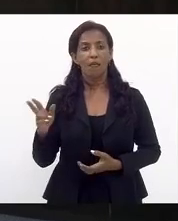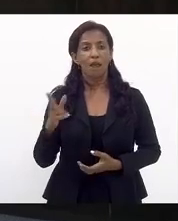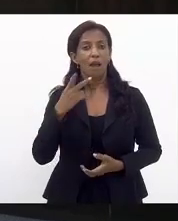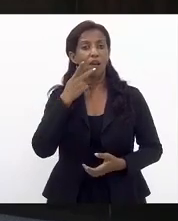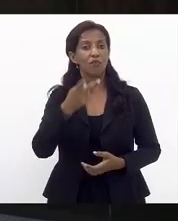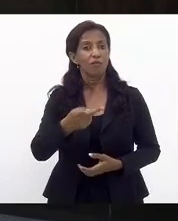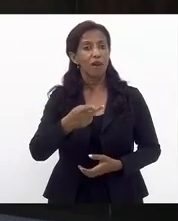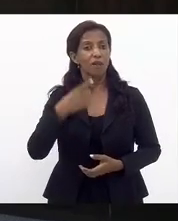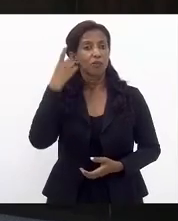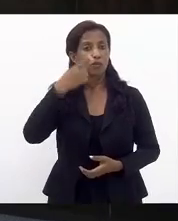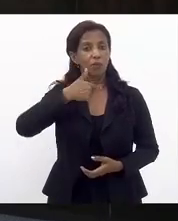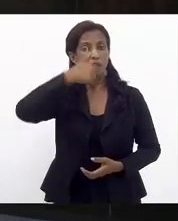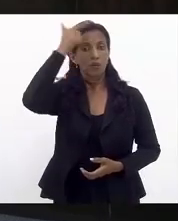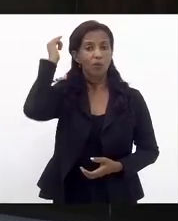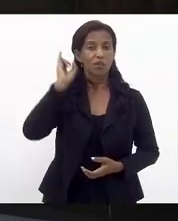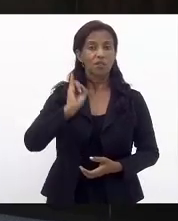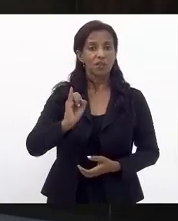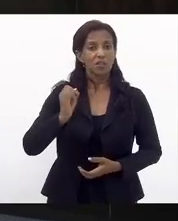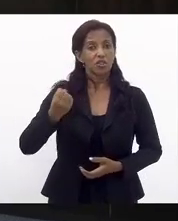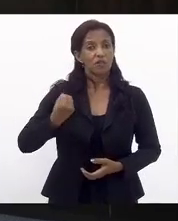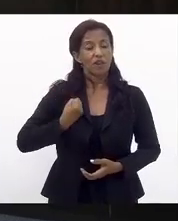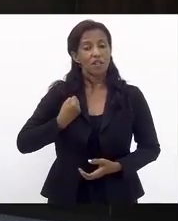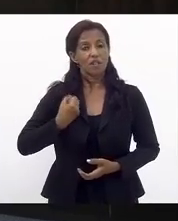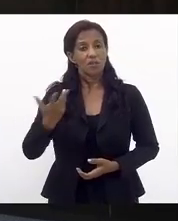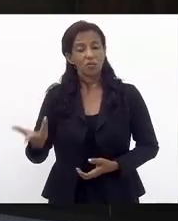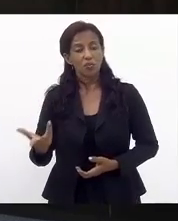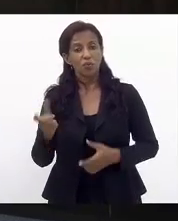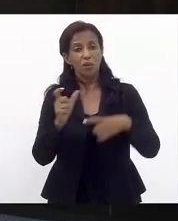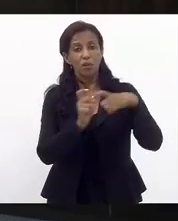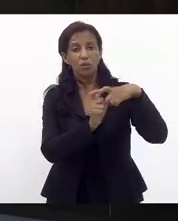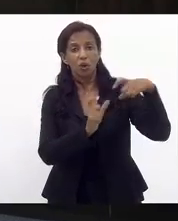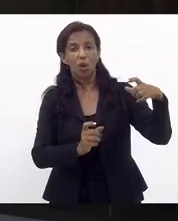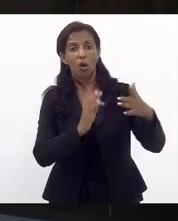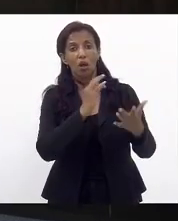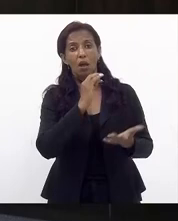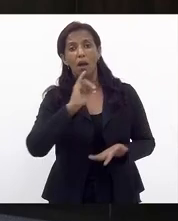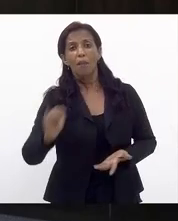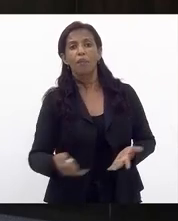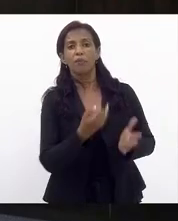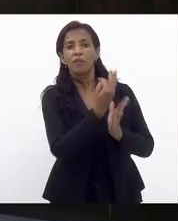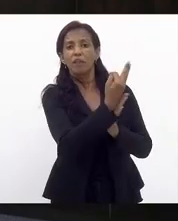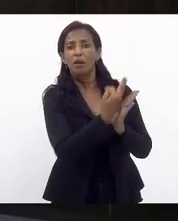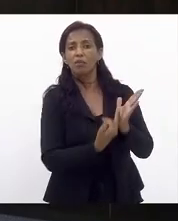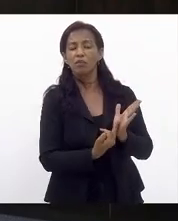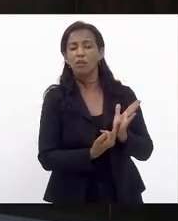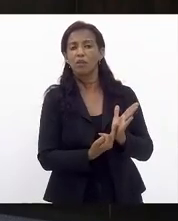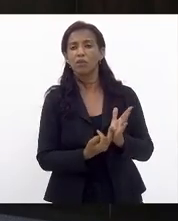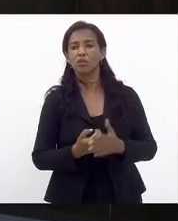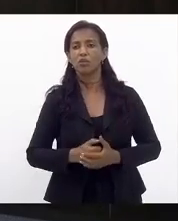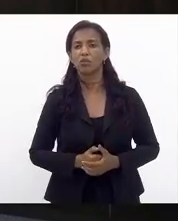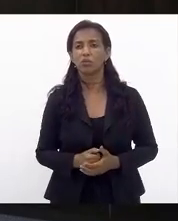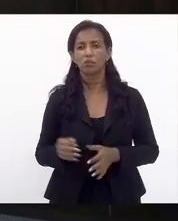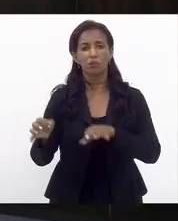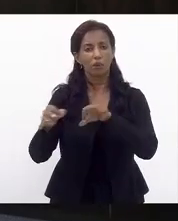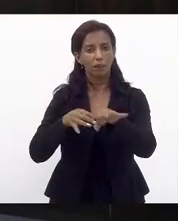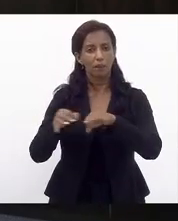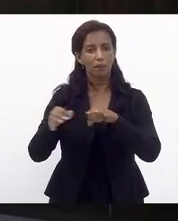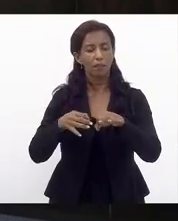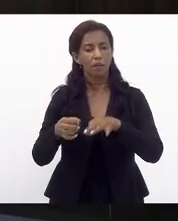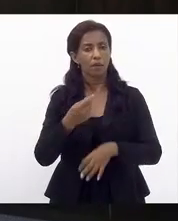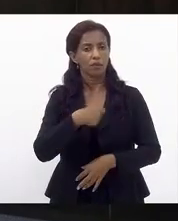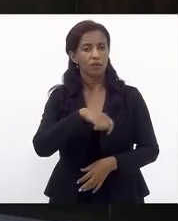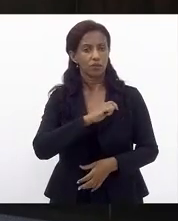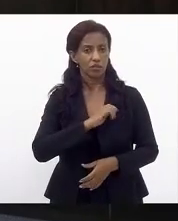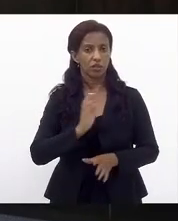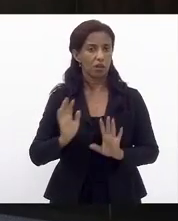se já tivesse número fiz é só a menção essa ressalva o parágrafo único de levar em consideração o plano de